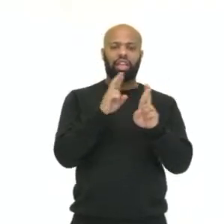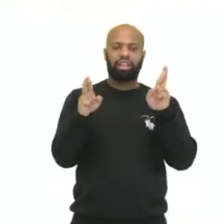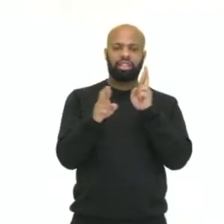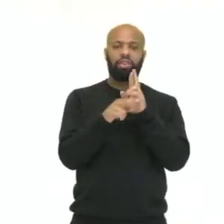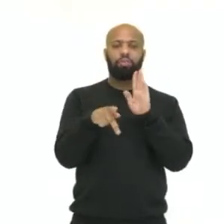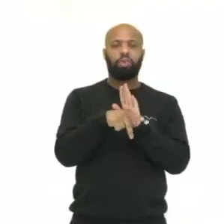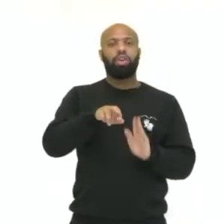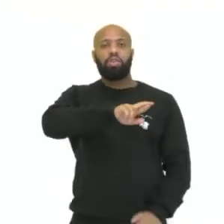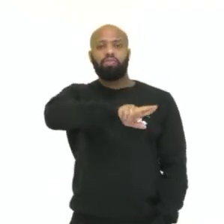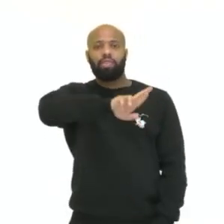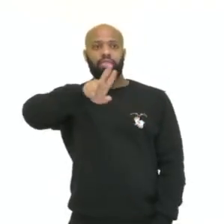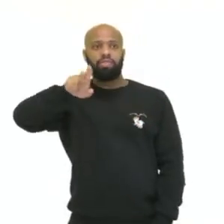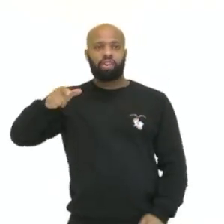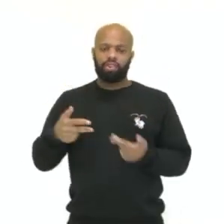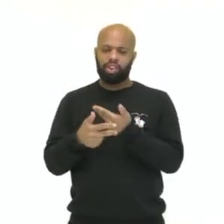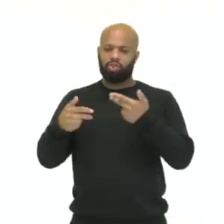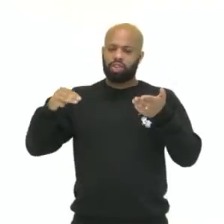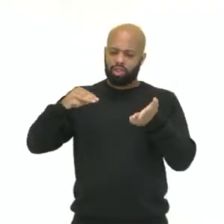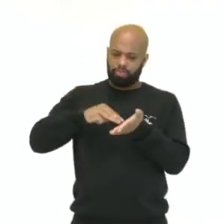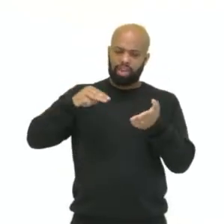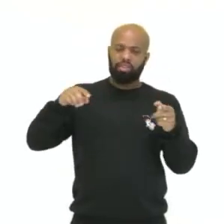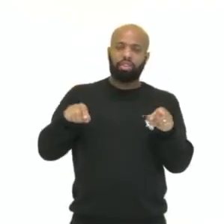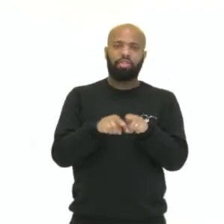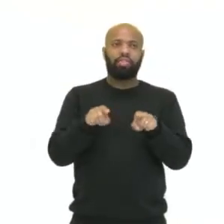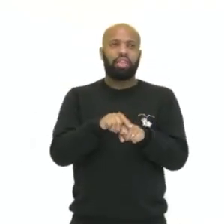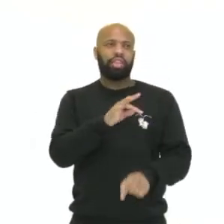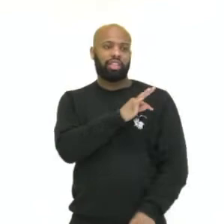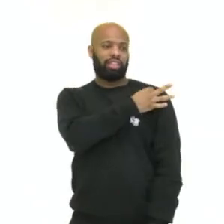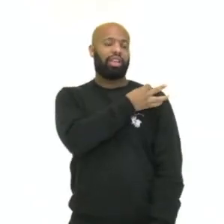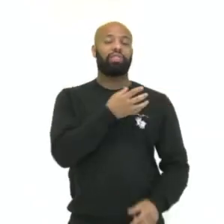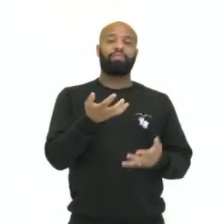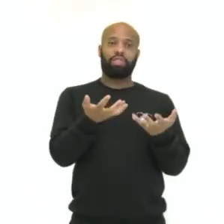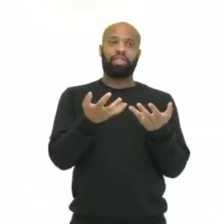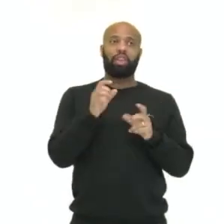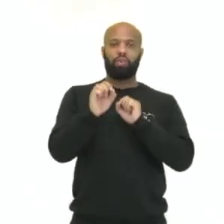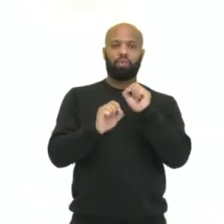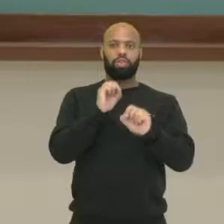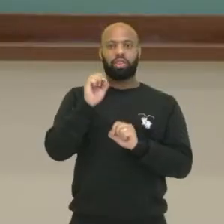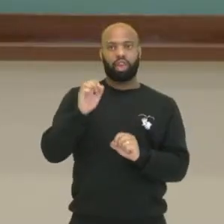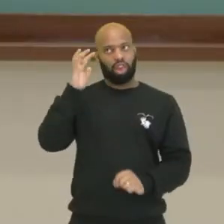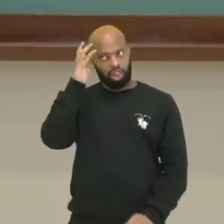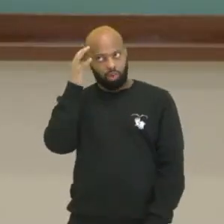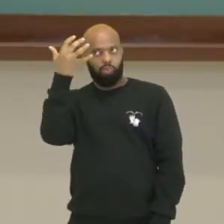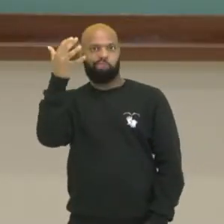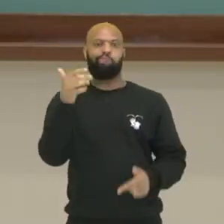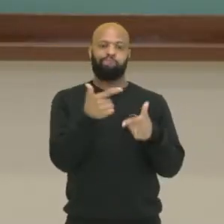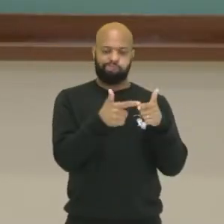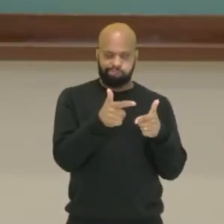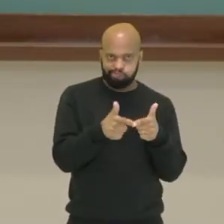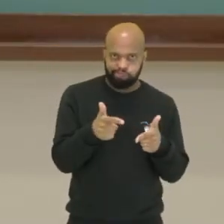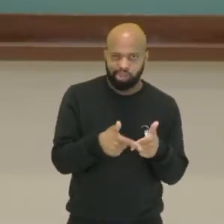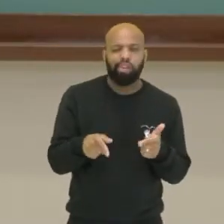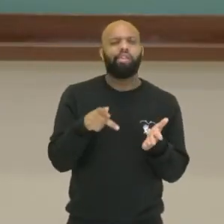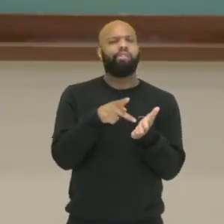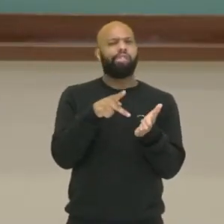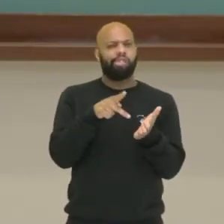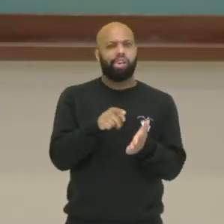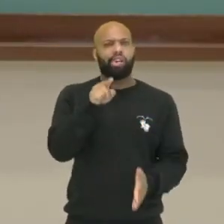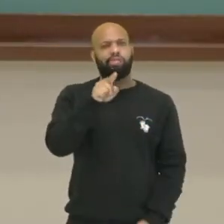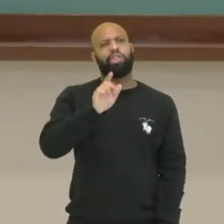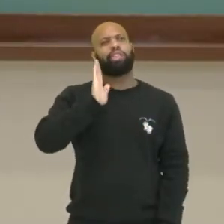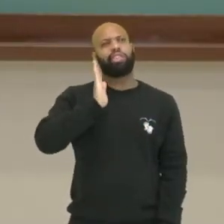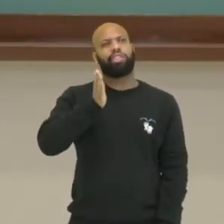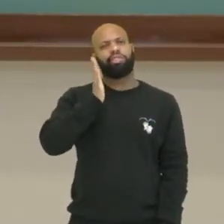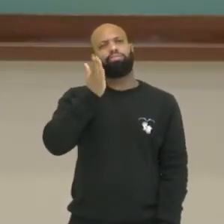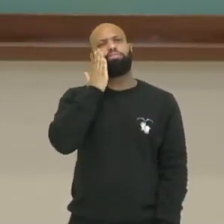instrumentos, métodos e técnicas que visam a resolução de problemas. Com certeza você já está careca de